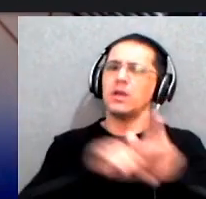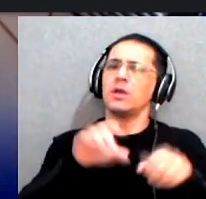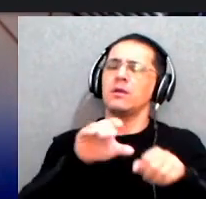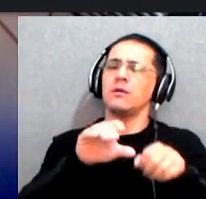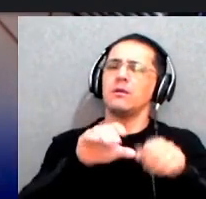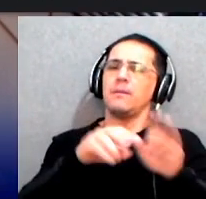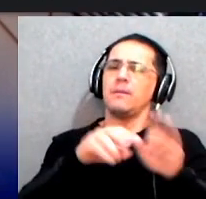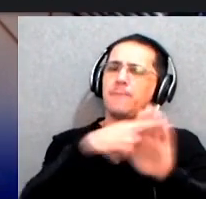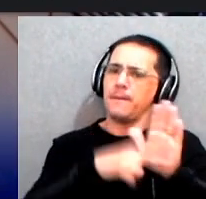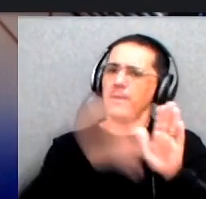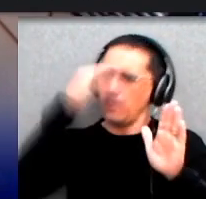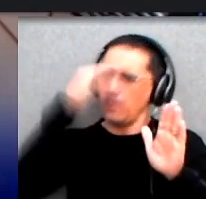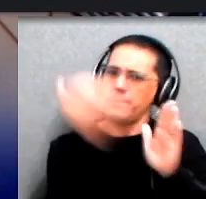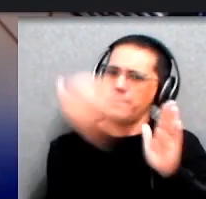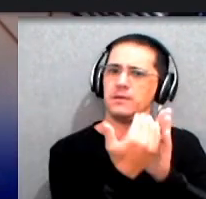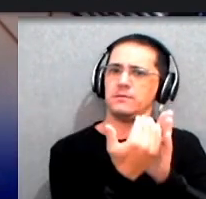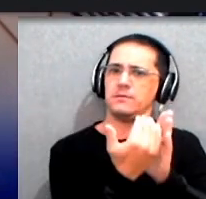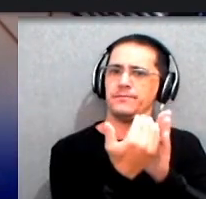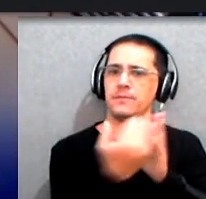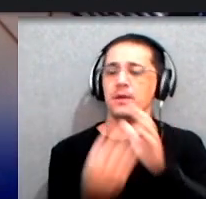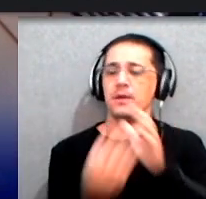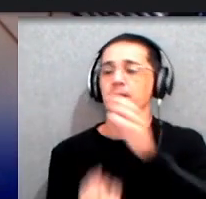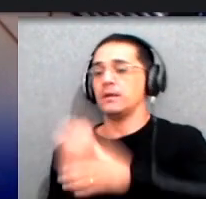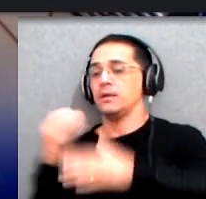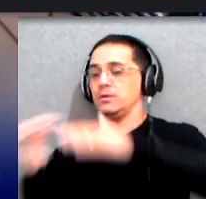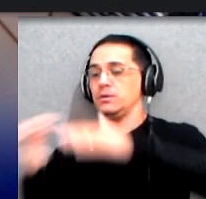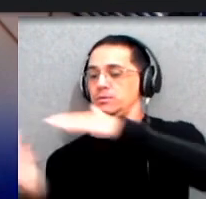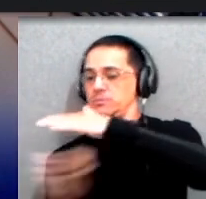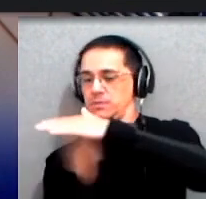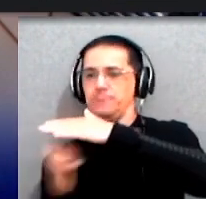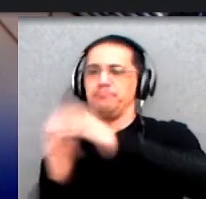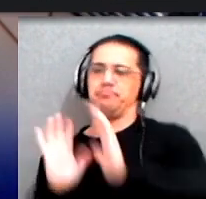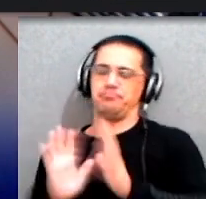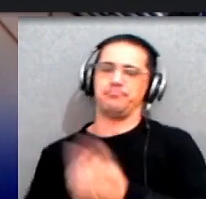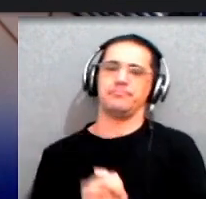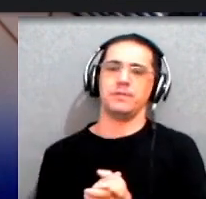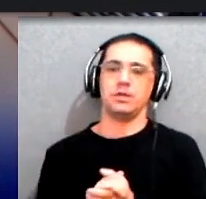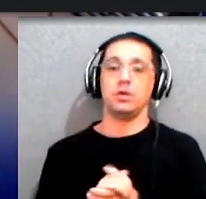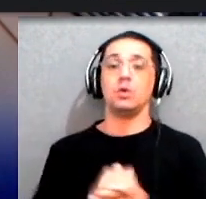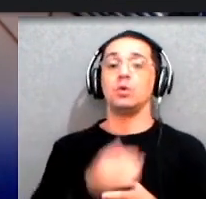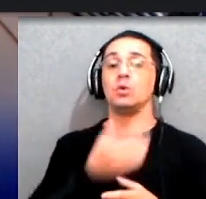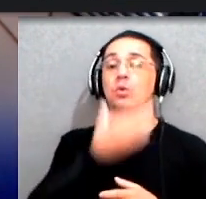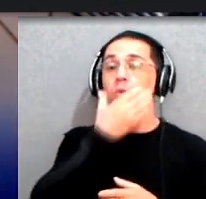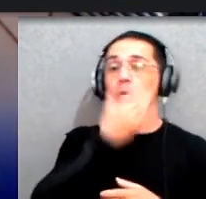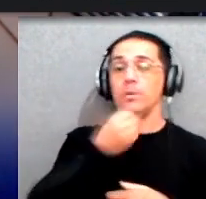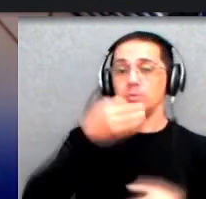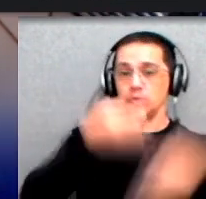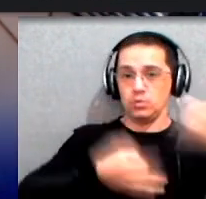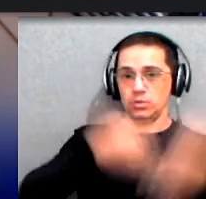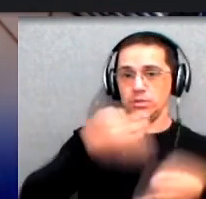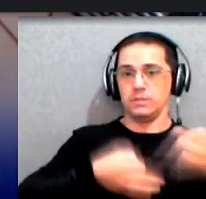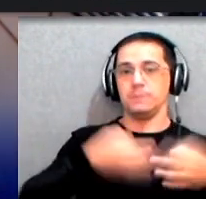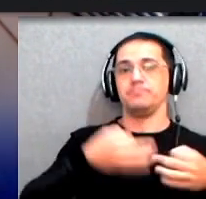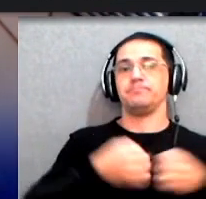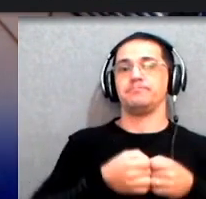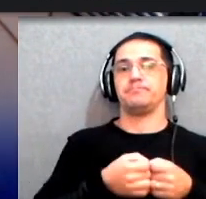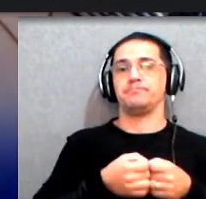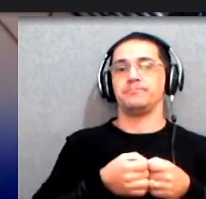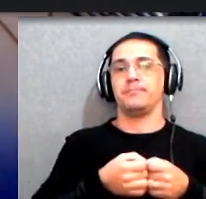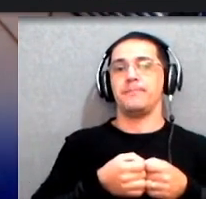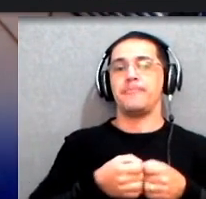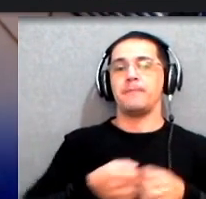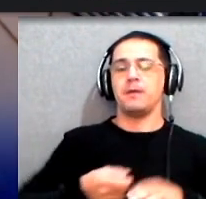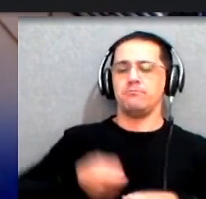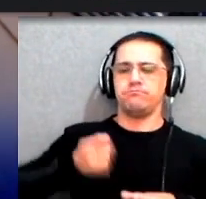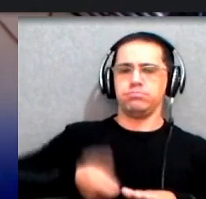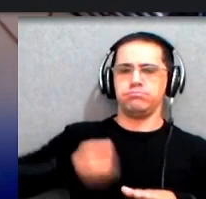os jurados separados. Aí está lá o juiz dessa empresa. O promotor era uma promotora. A promotora estava na casa dela, no